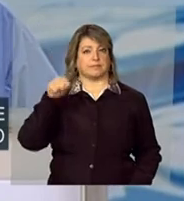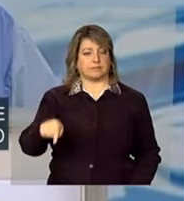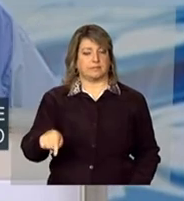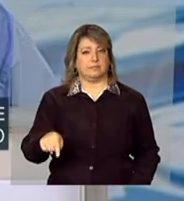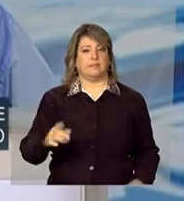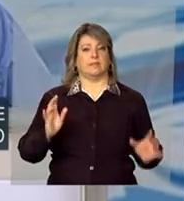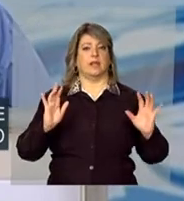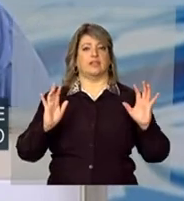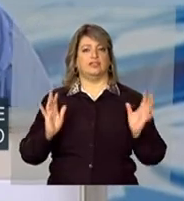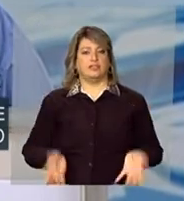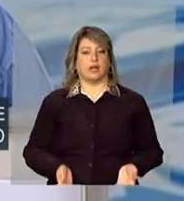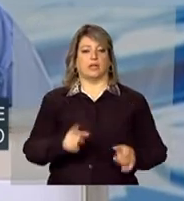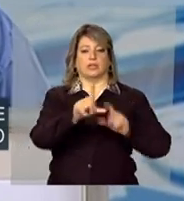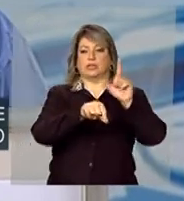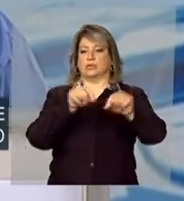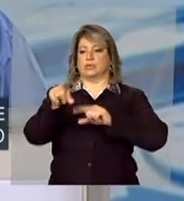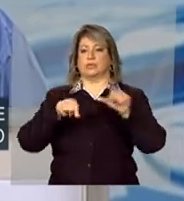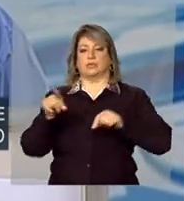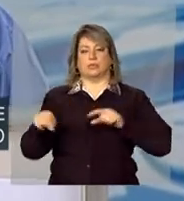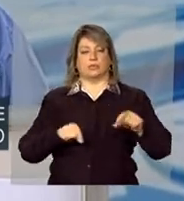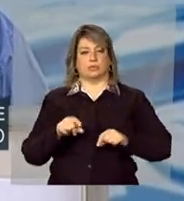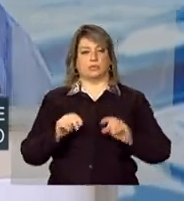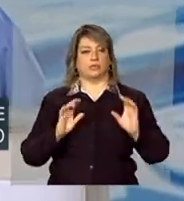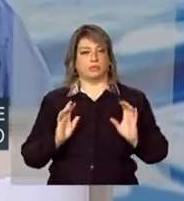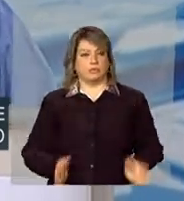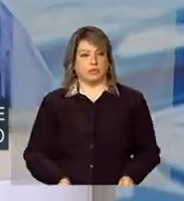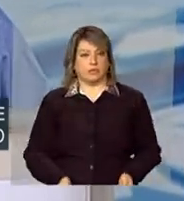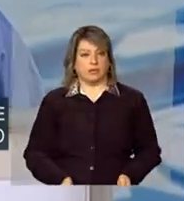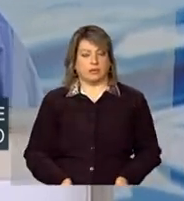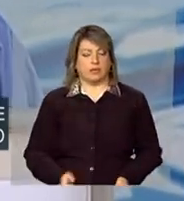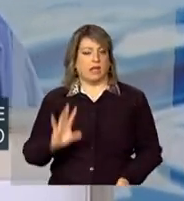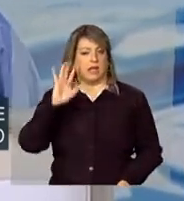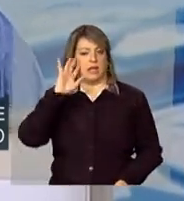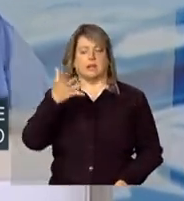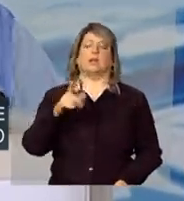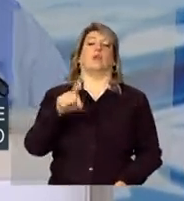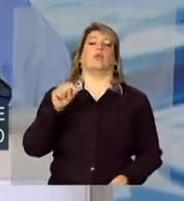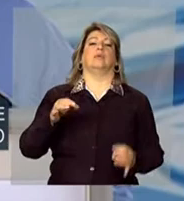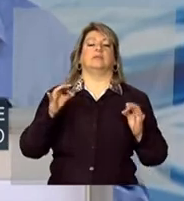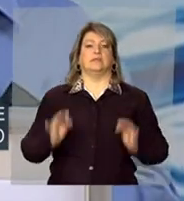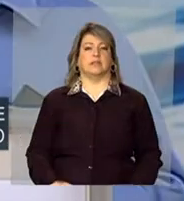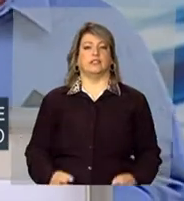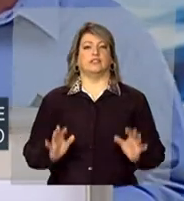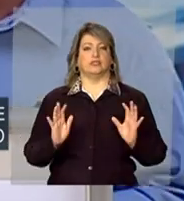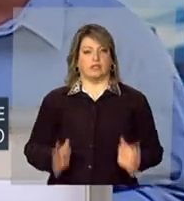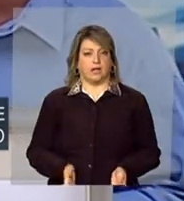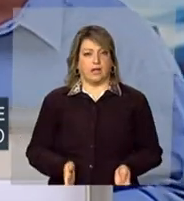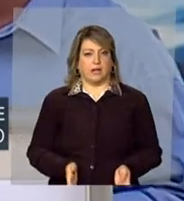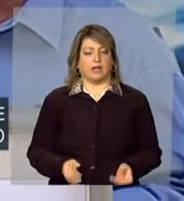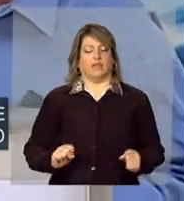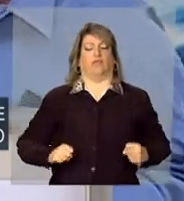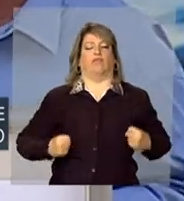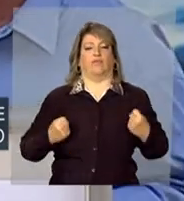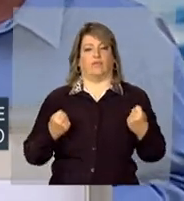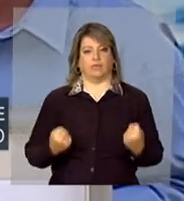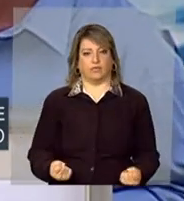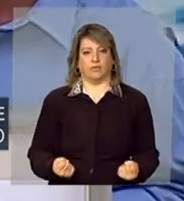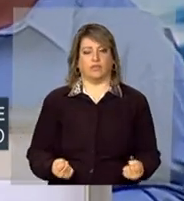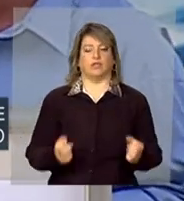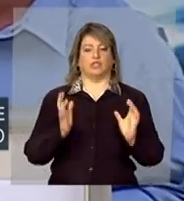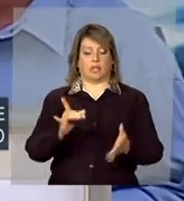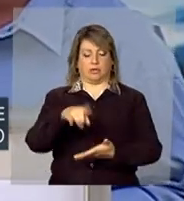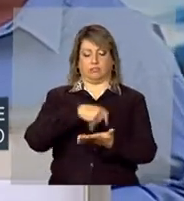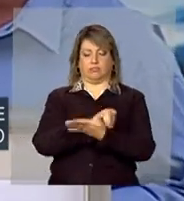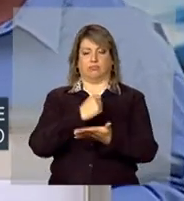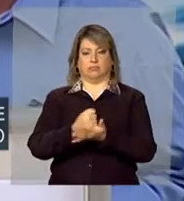já selecionou, já definiu, já empenhou, já